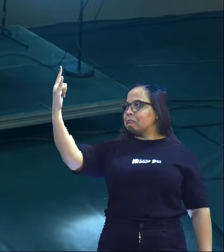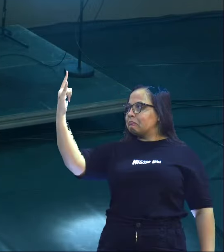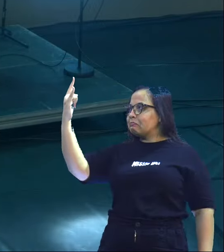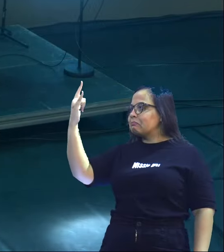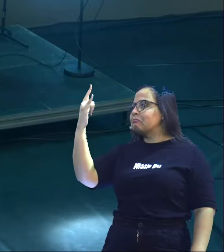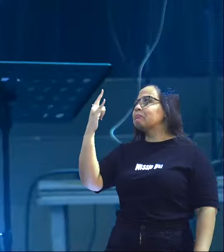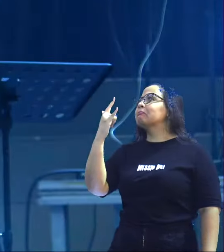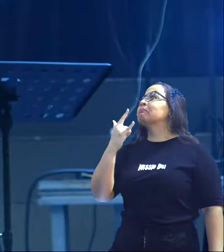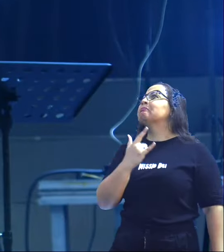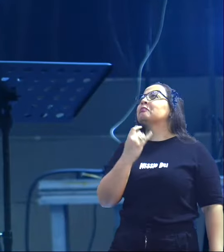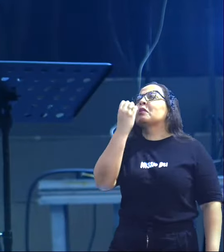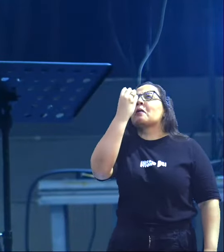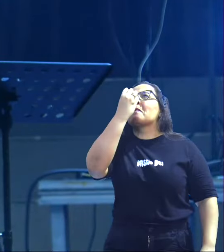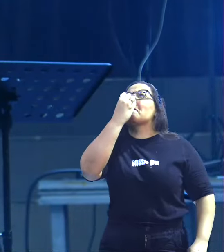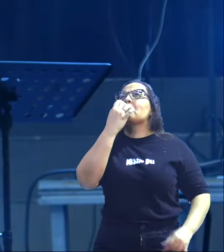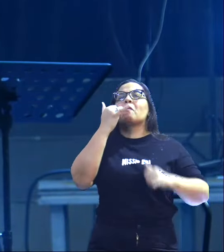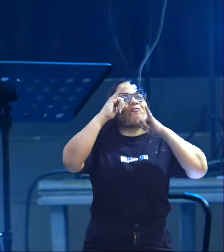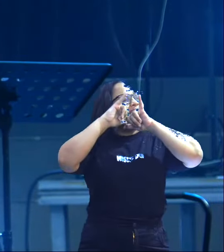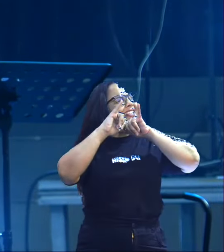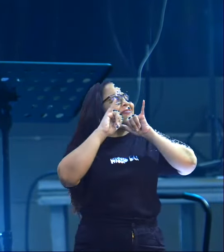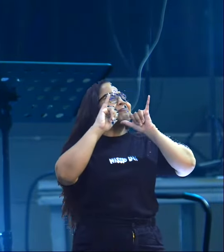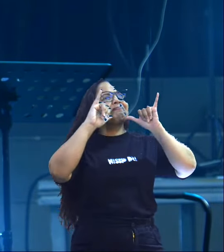Boa notícia,